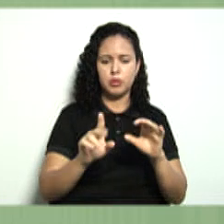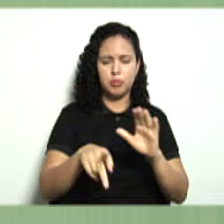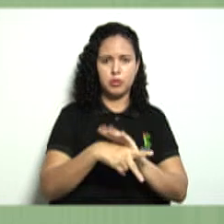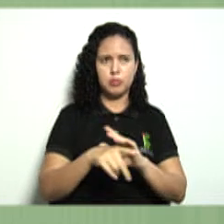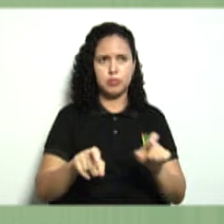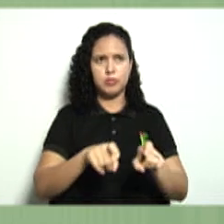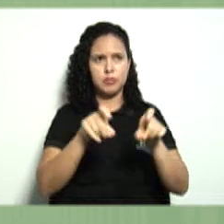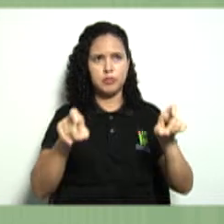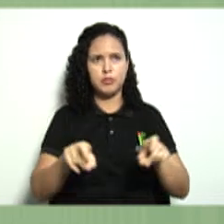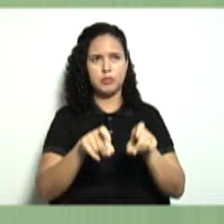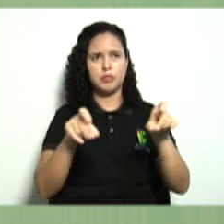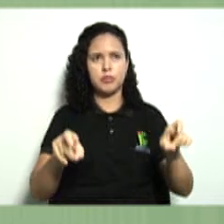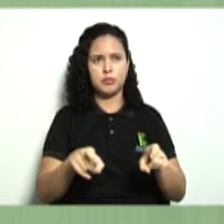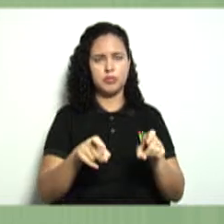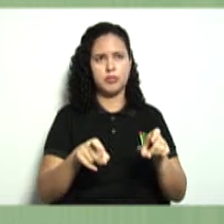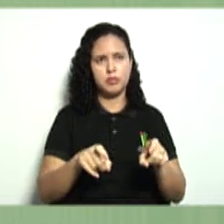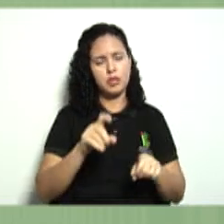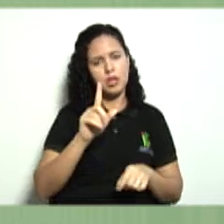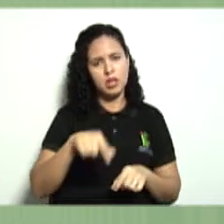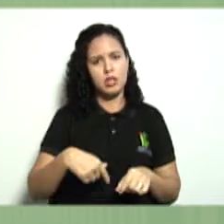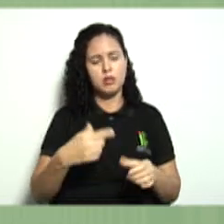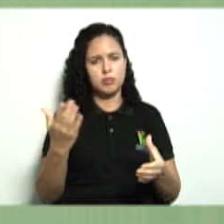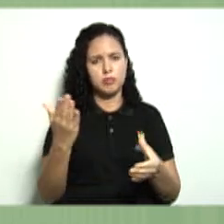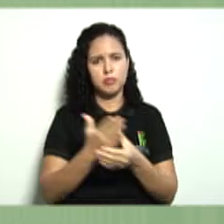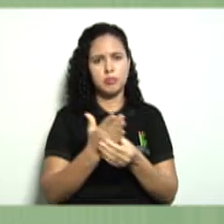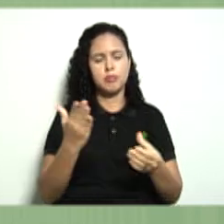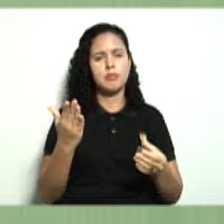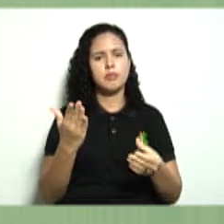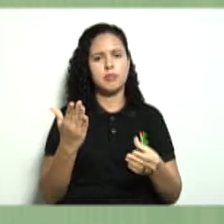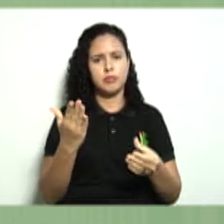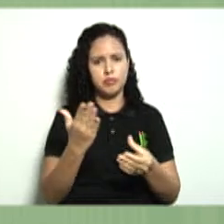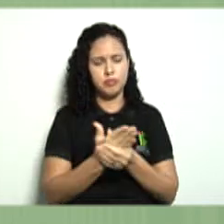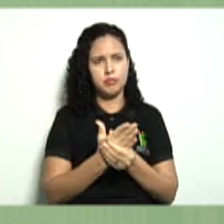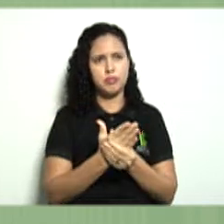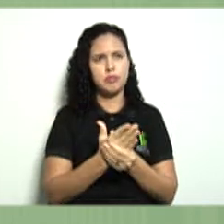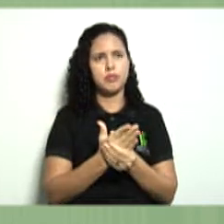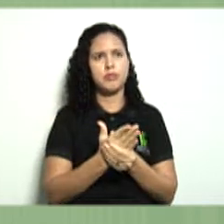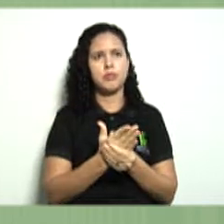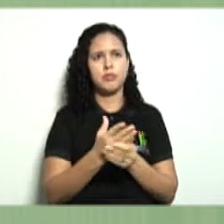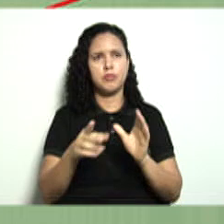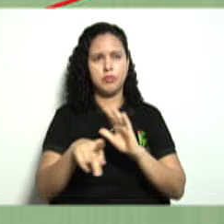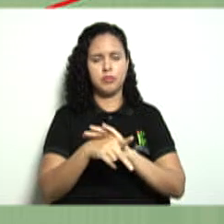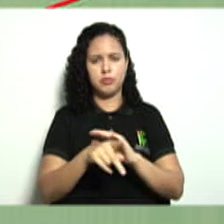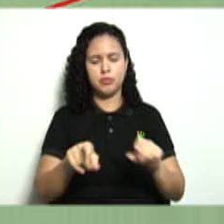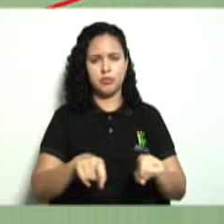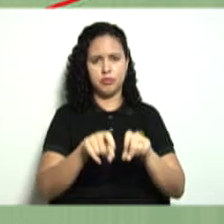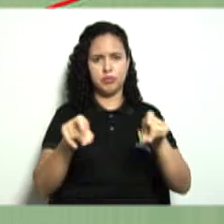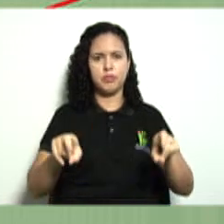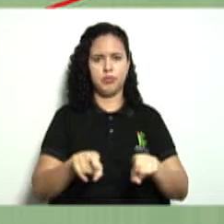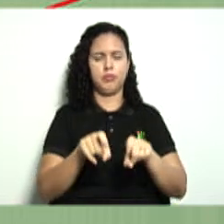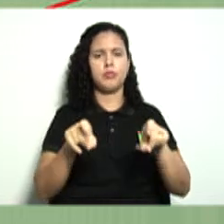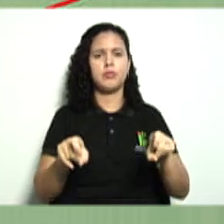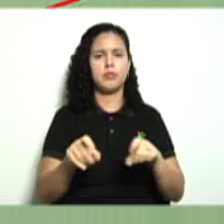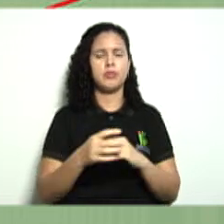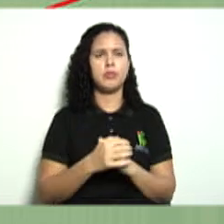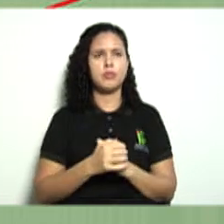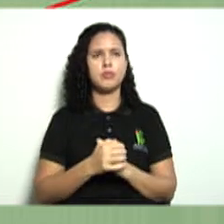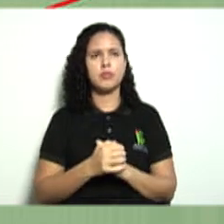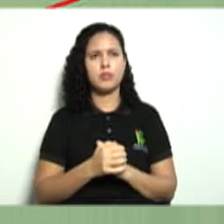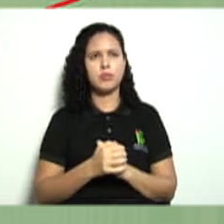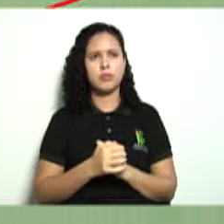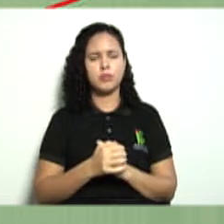por exemplo. Aqui é uma pasta, certo? É uma pasta que você não tem como